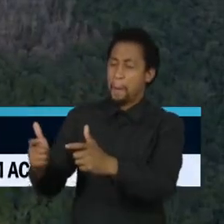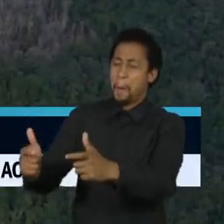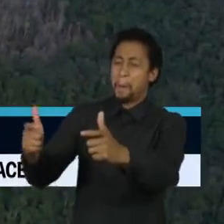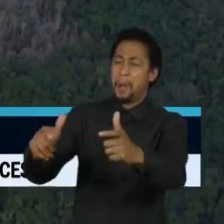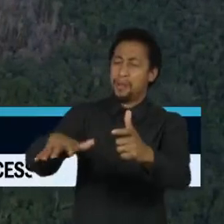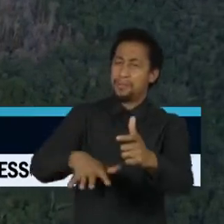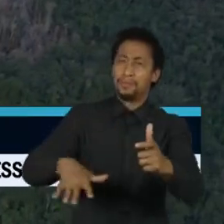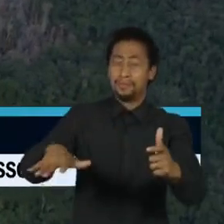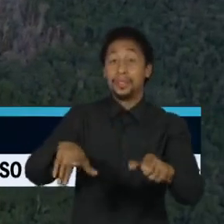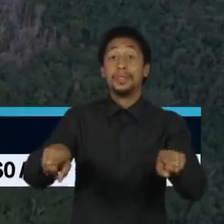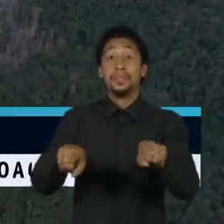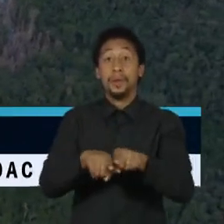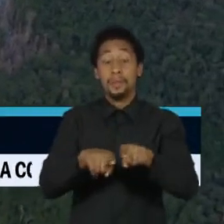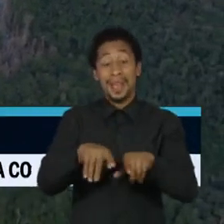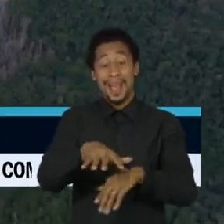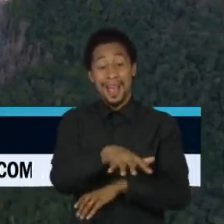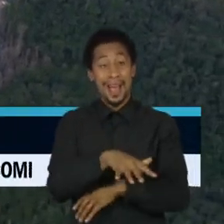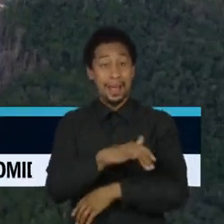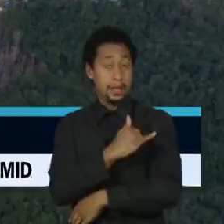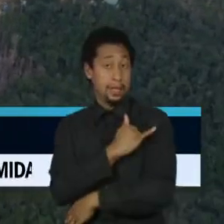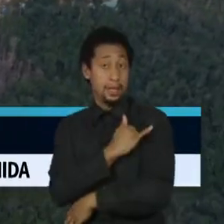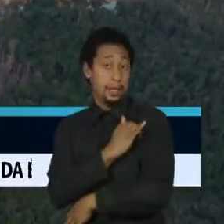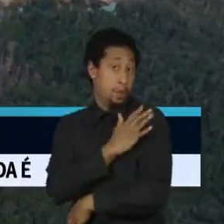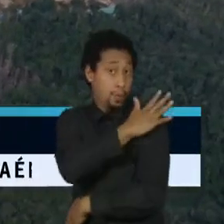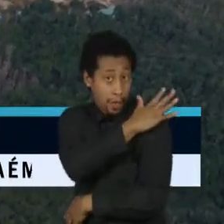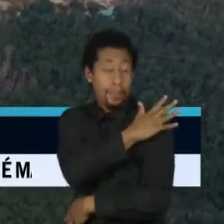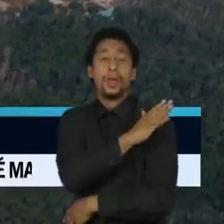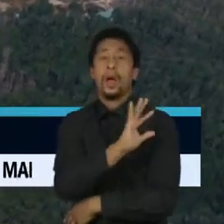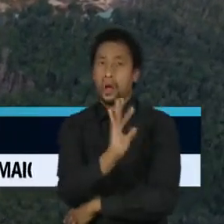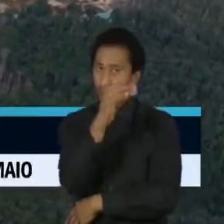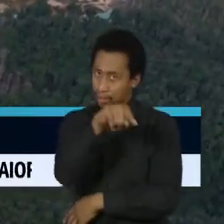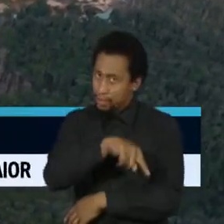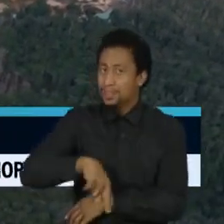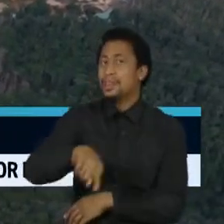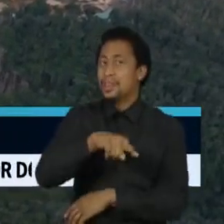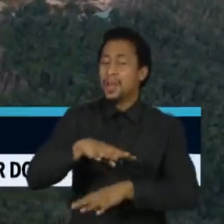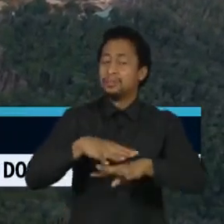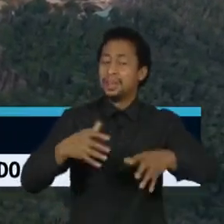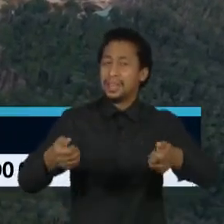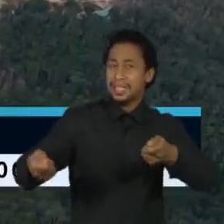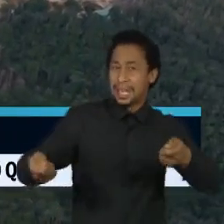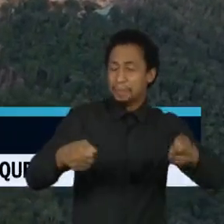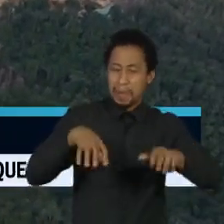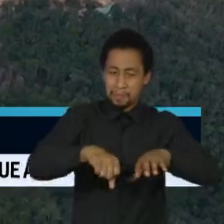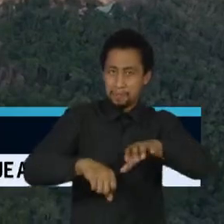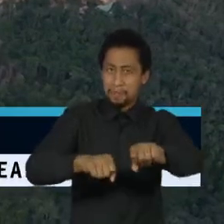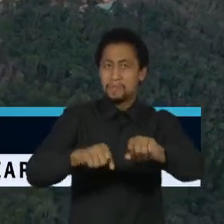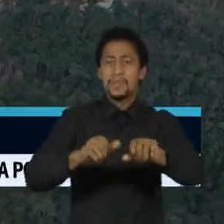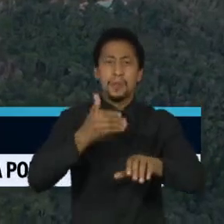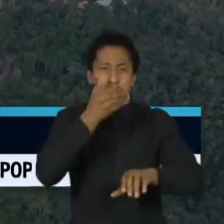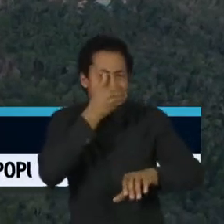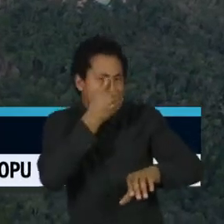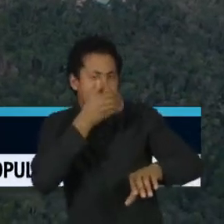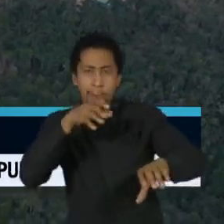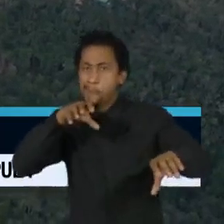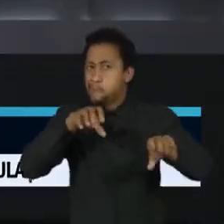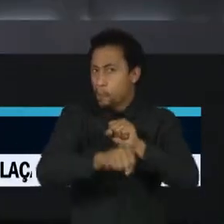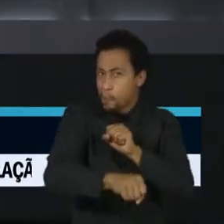território Yanomami, que está tomado por garimpeiros, pela violência, por estupros, por assassinatos, por